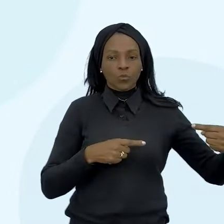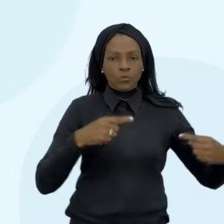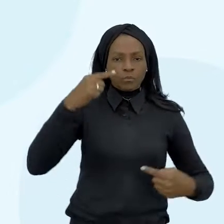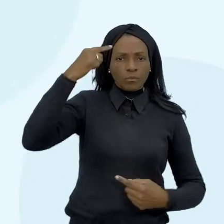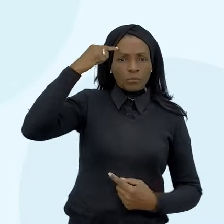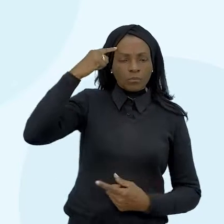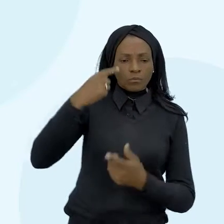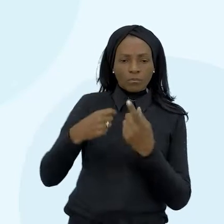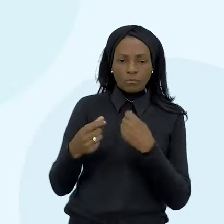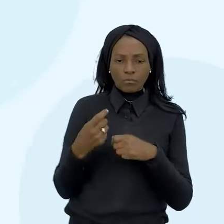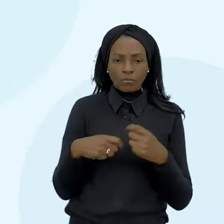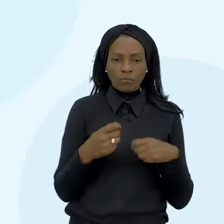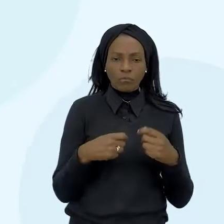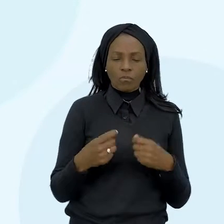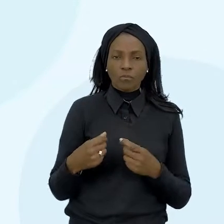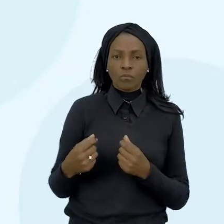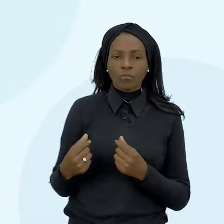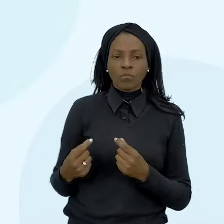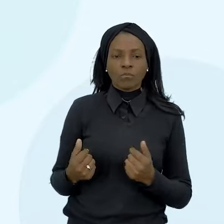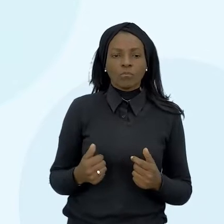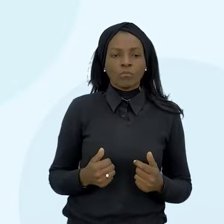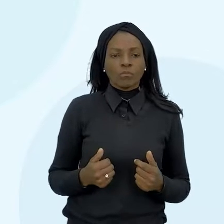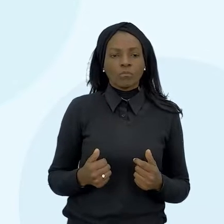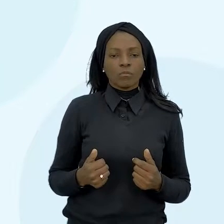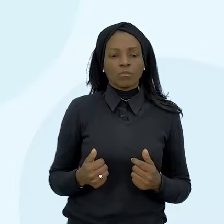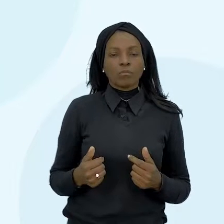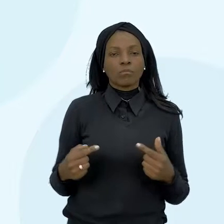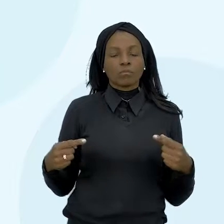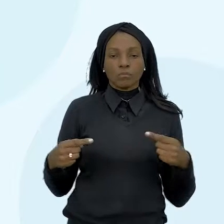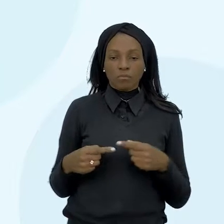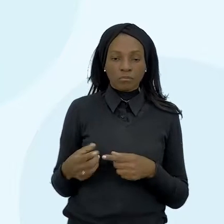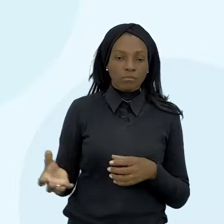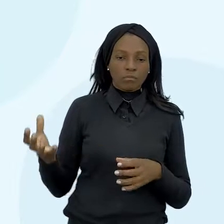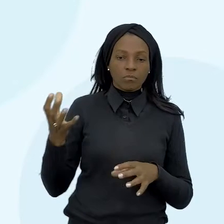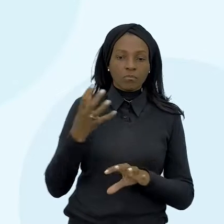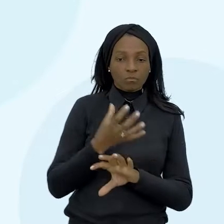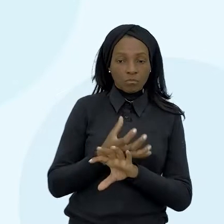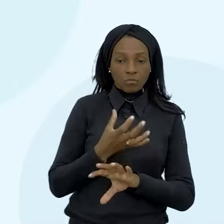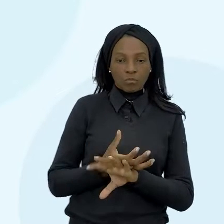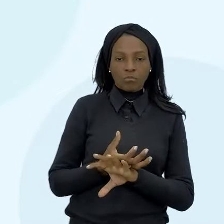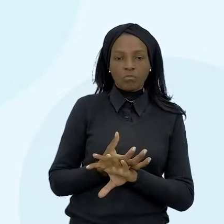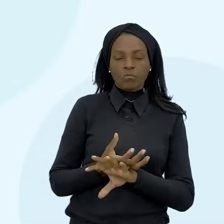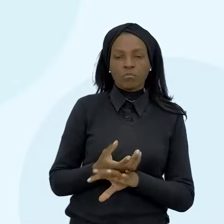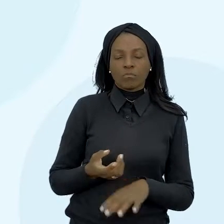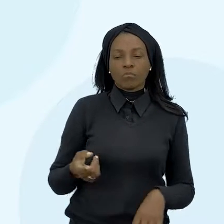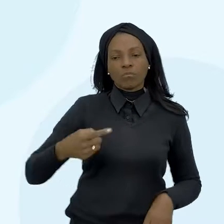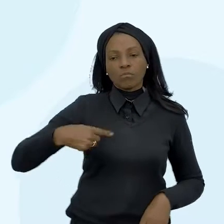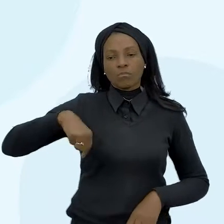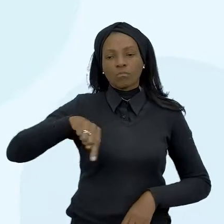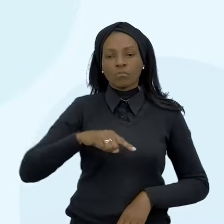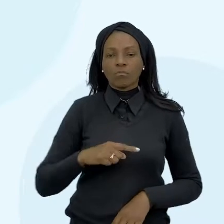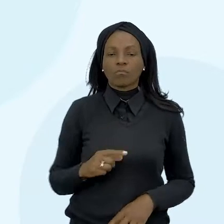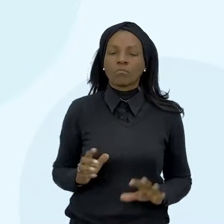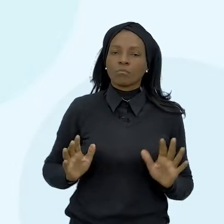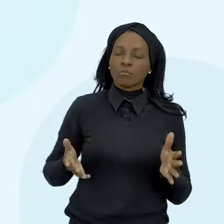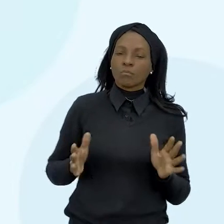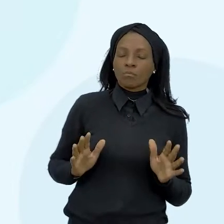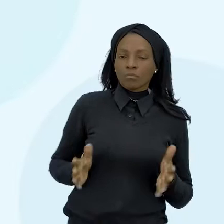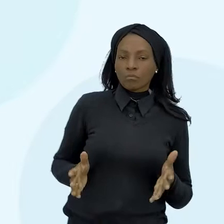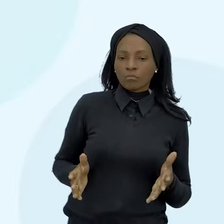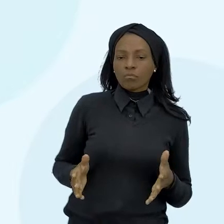pensamento econômico é o nosso componente. Nós já estamos na